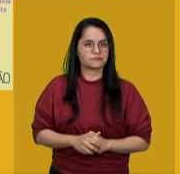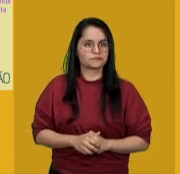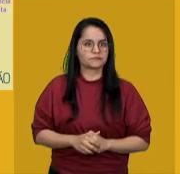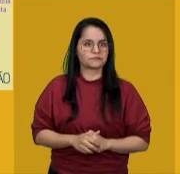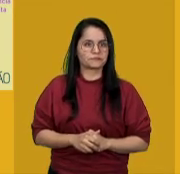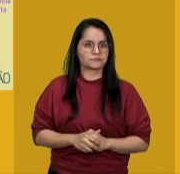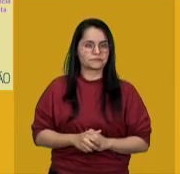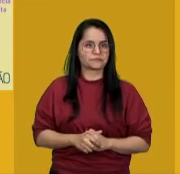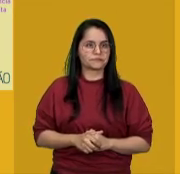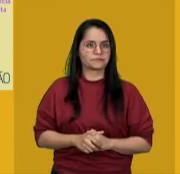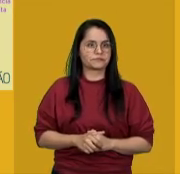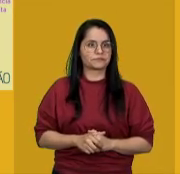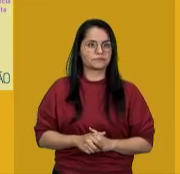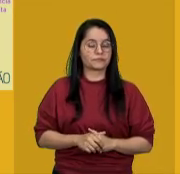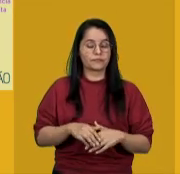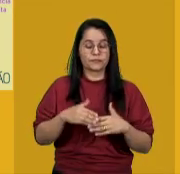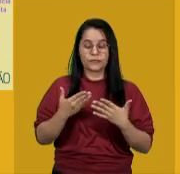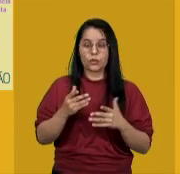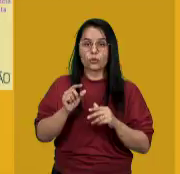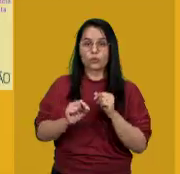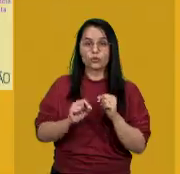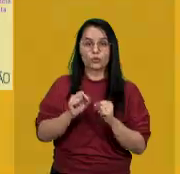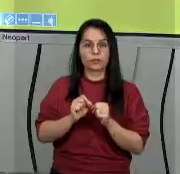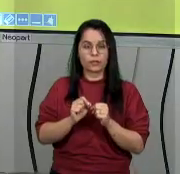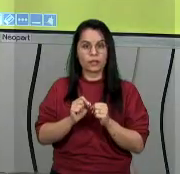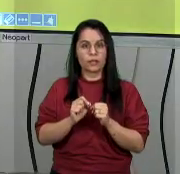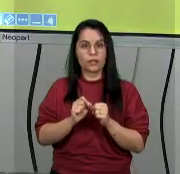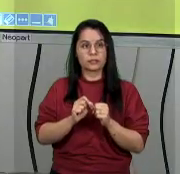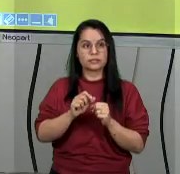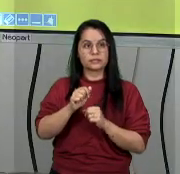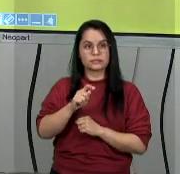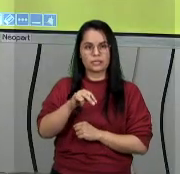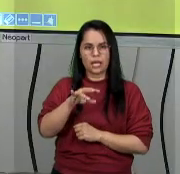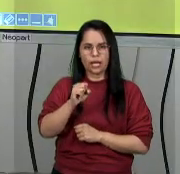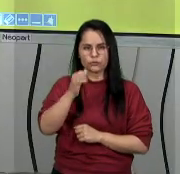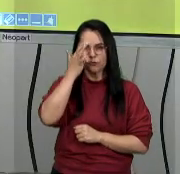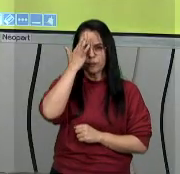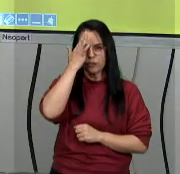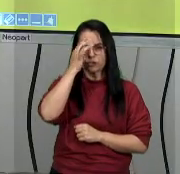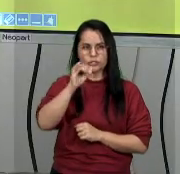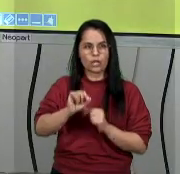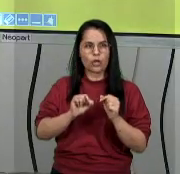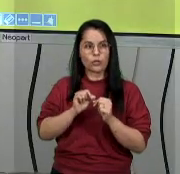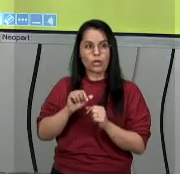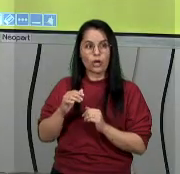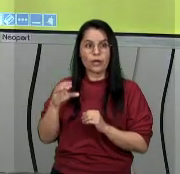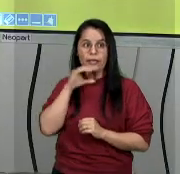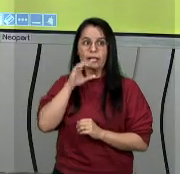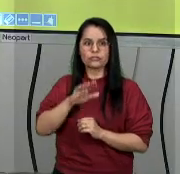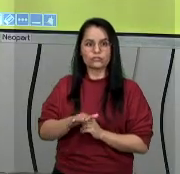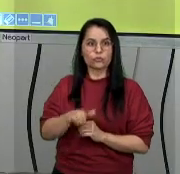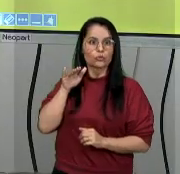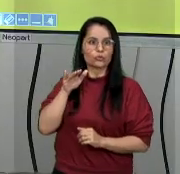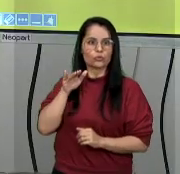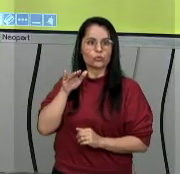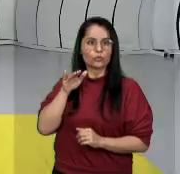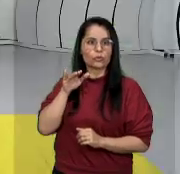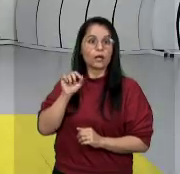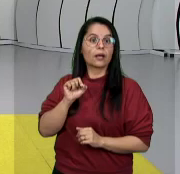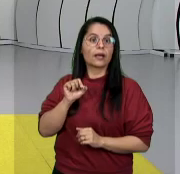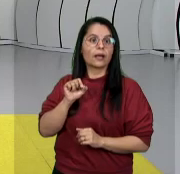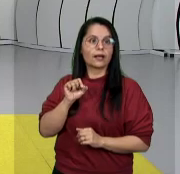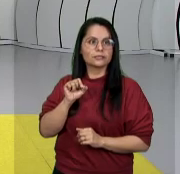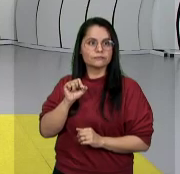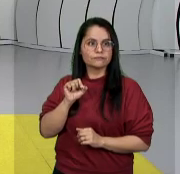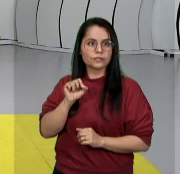panela quente. Então, esse ato aqui, vamos imaginar, aqui está quente. Tirei,